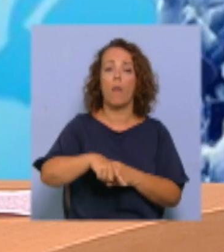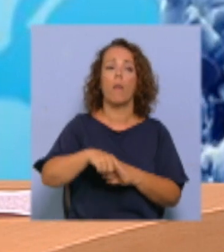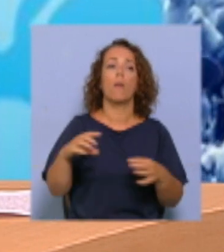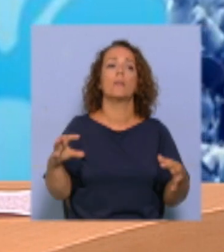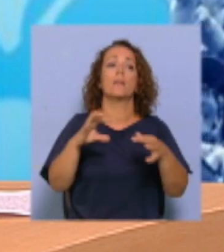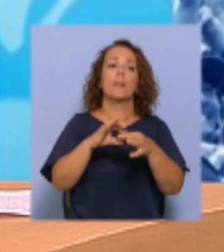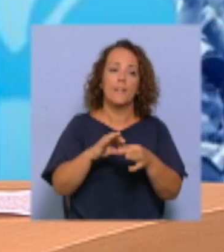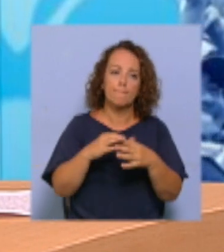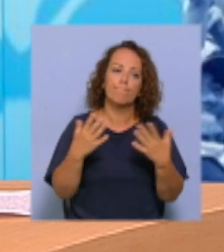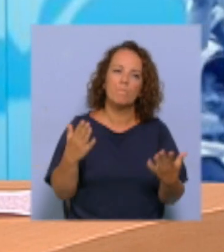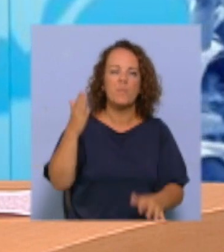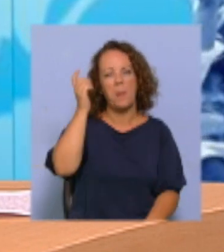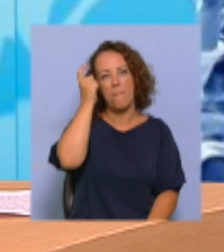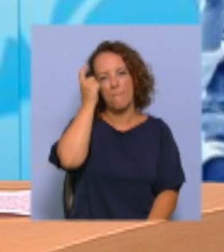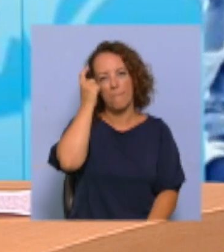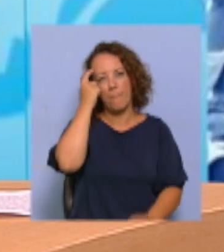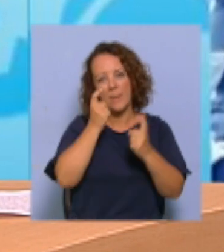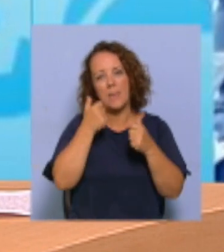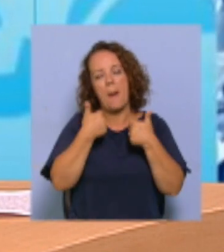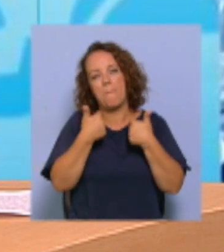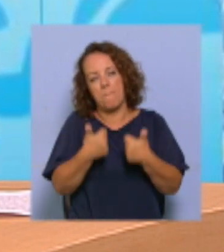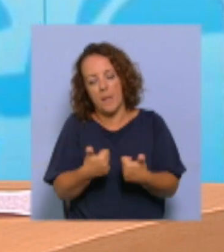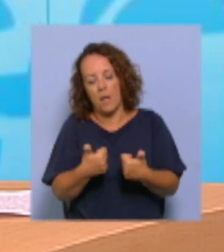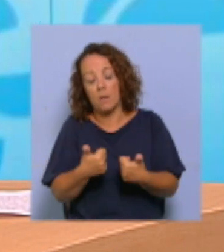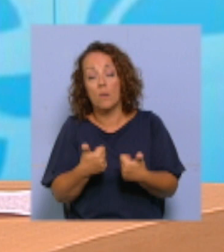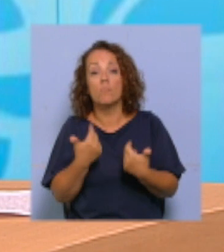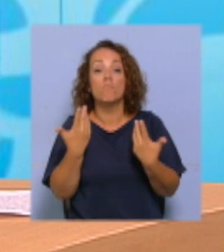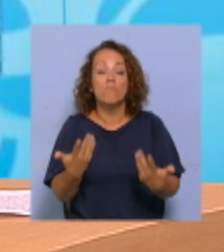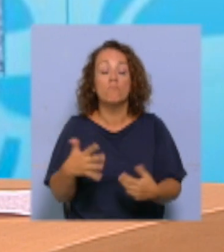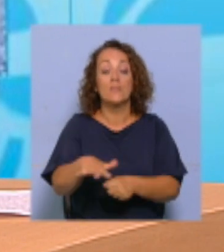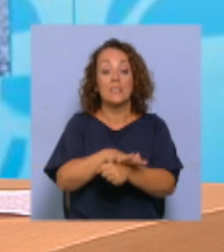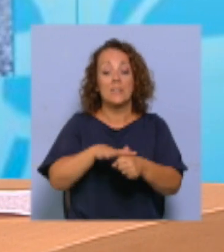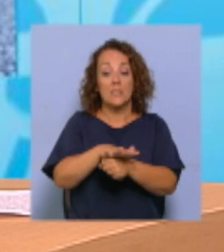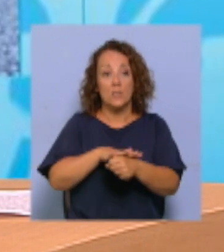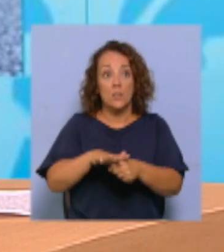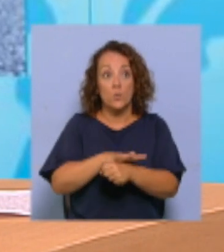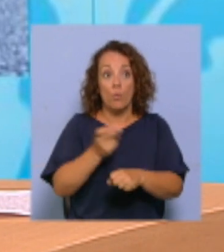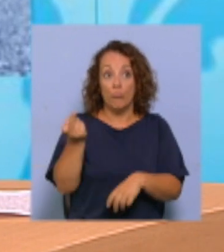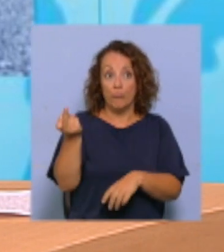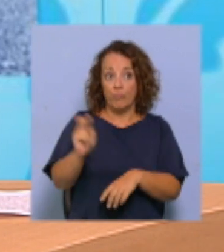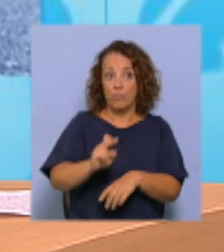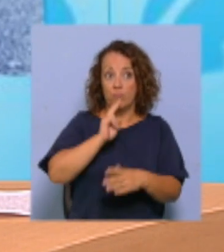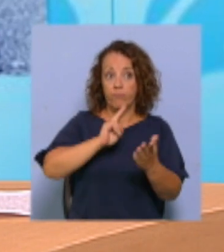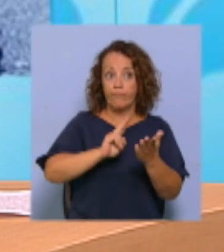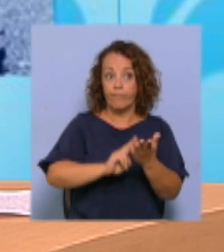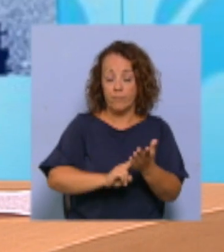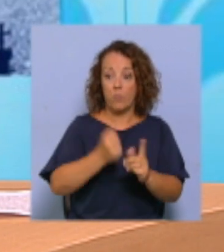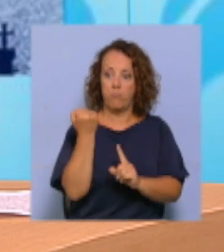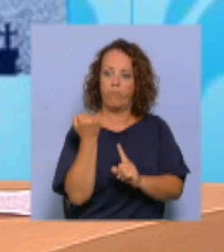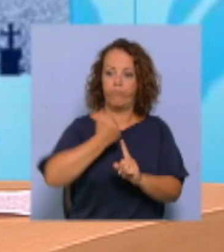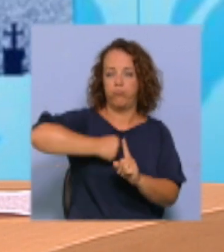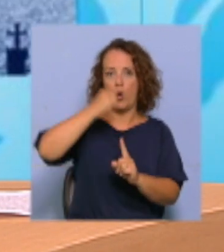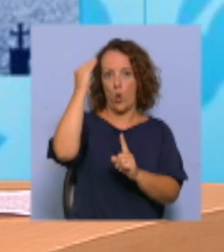o bom senso indicará que em casos como aqueles que violam a consciência moral